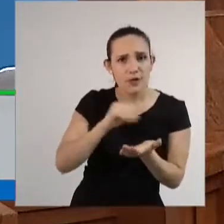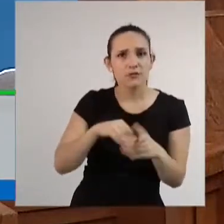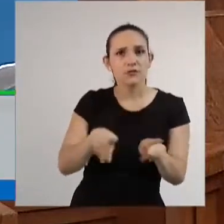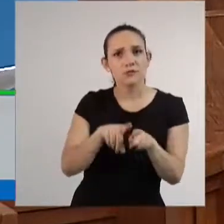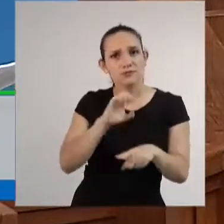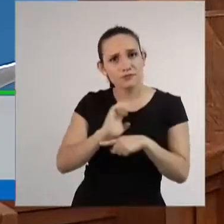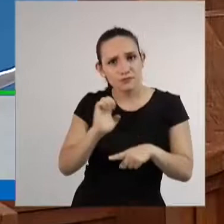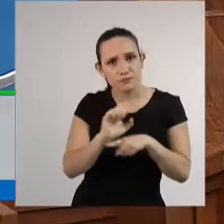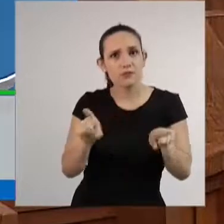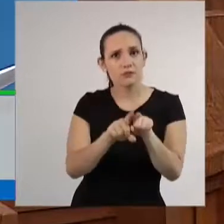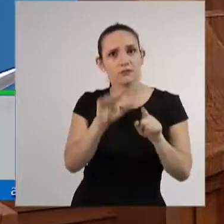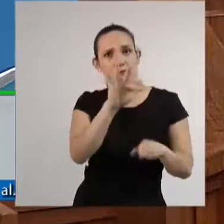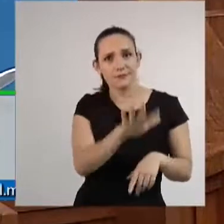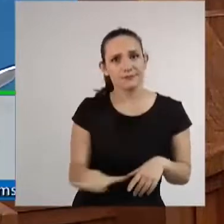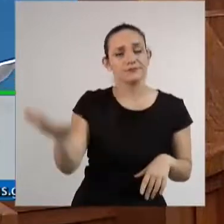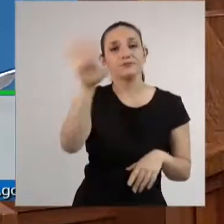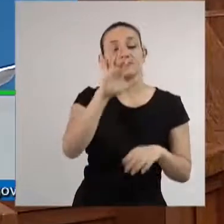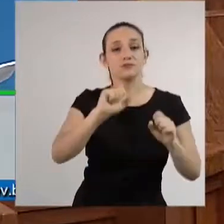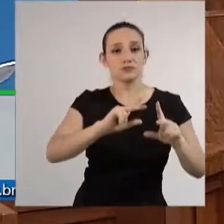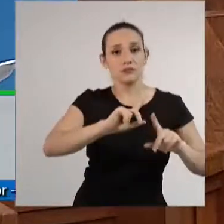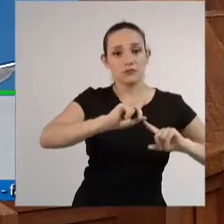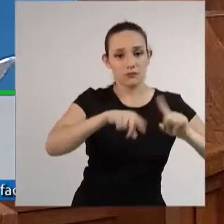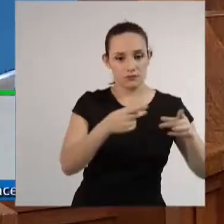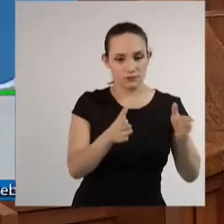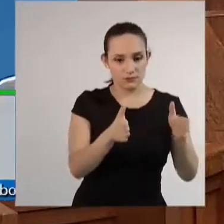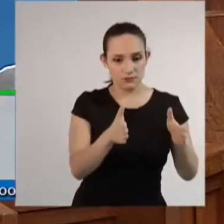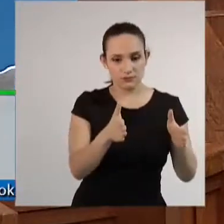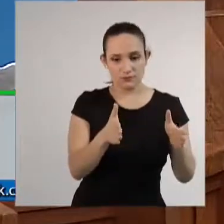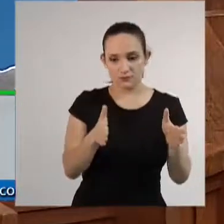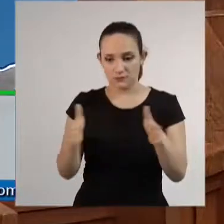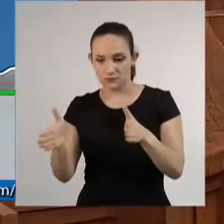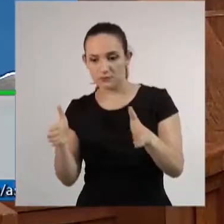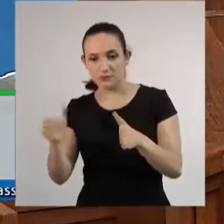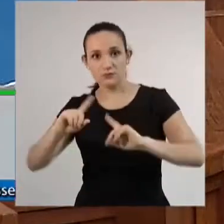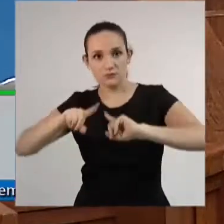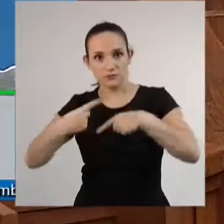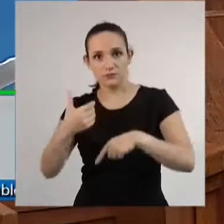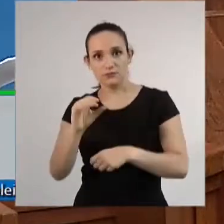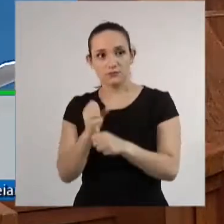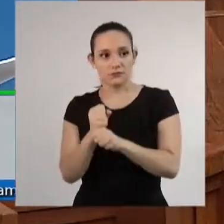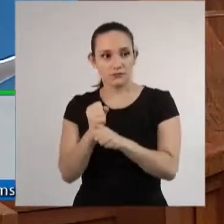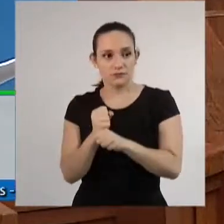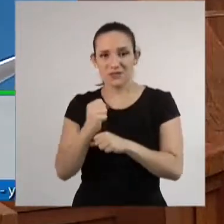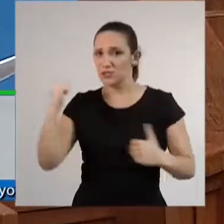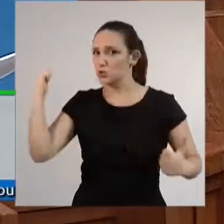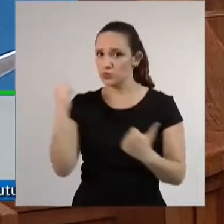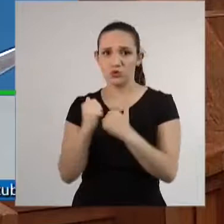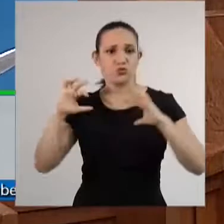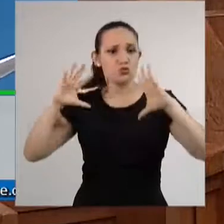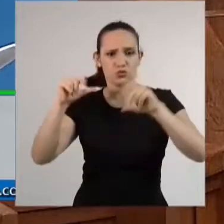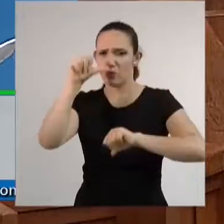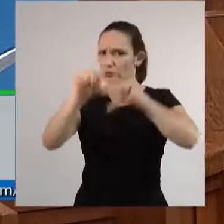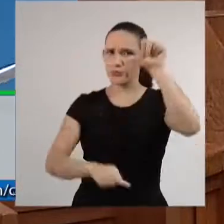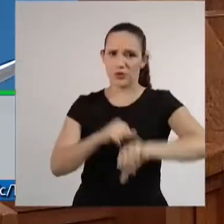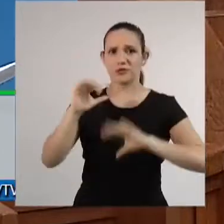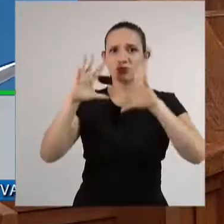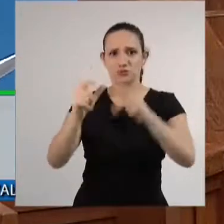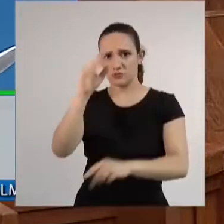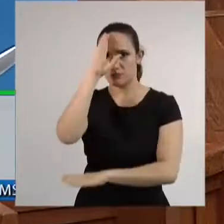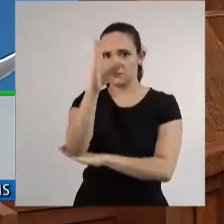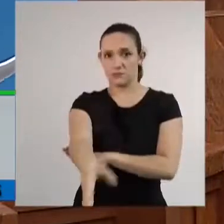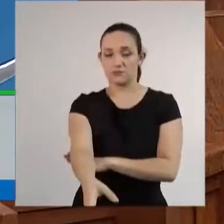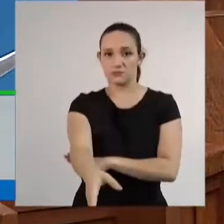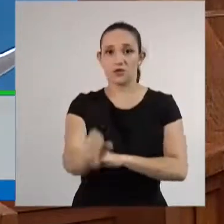estados e da União, e nós teríamos 10 anos depois para substituir integralmente. 20